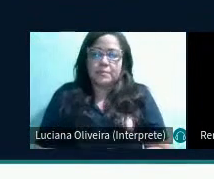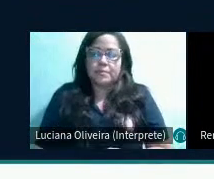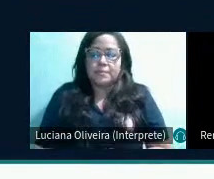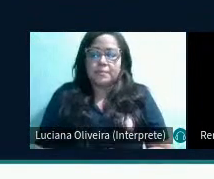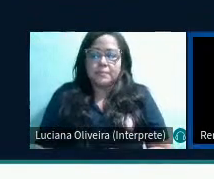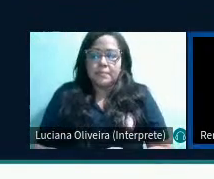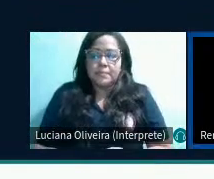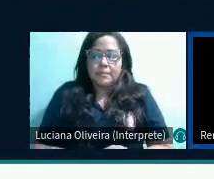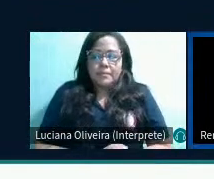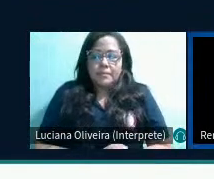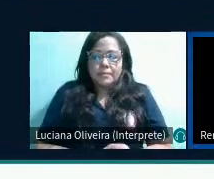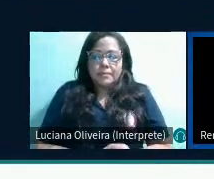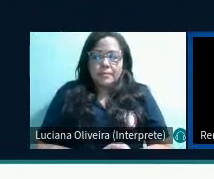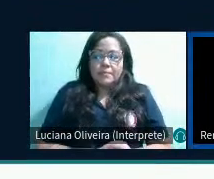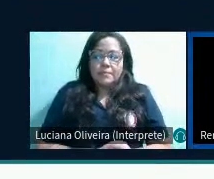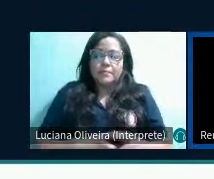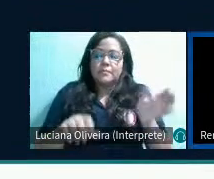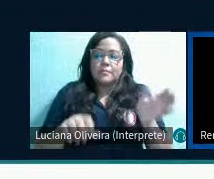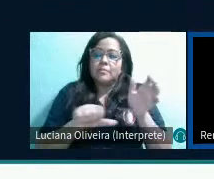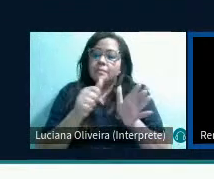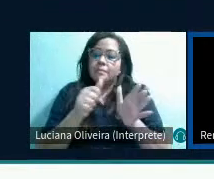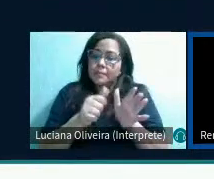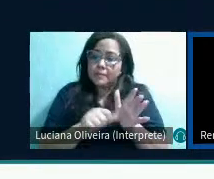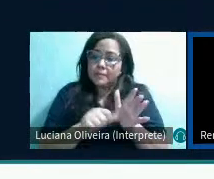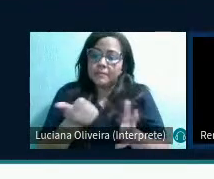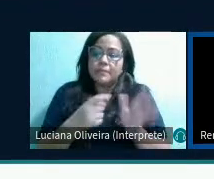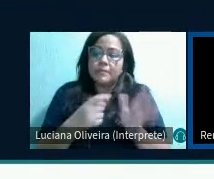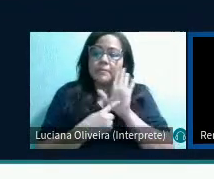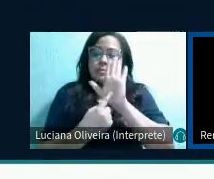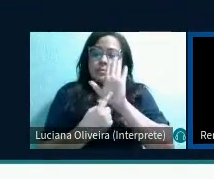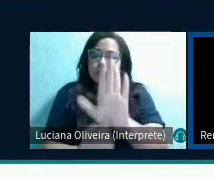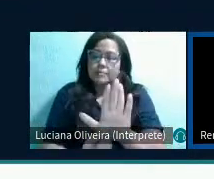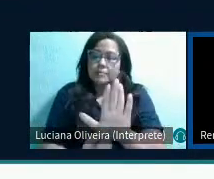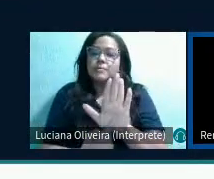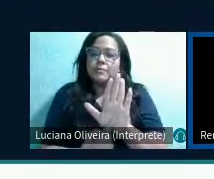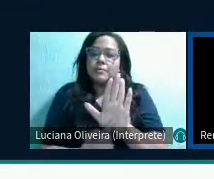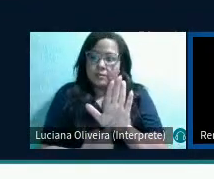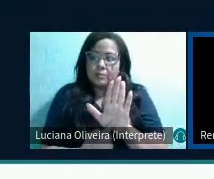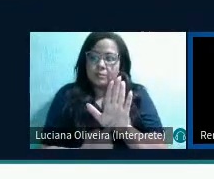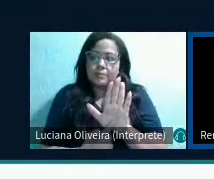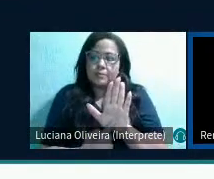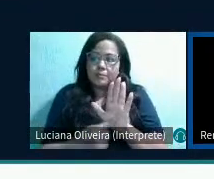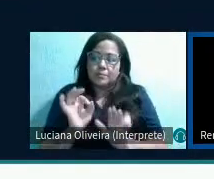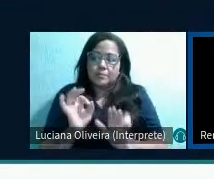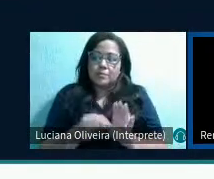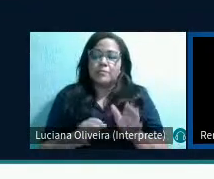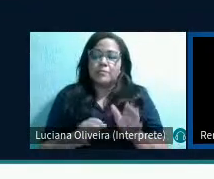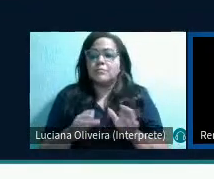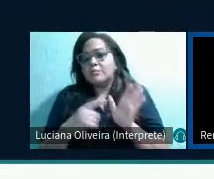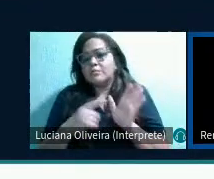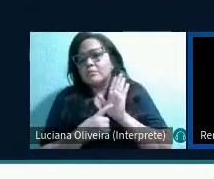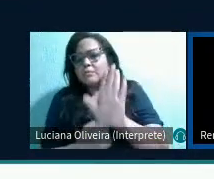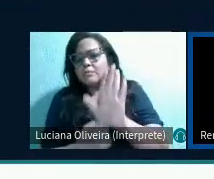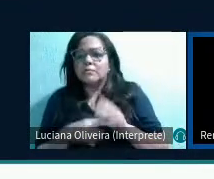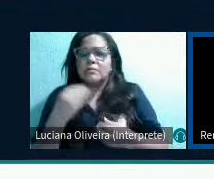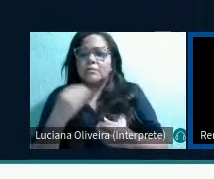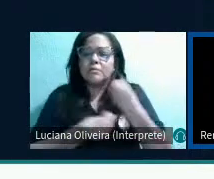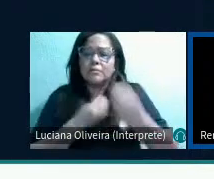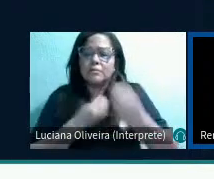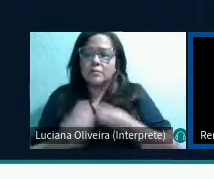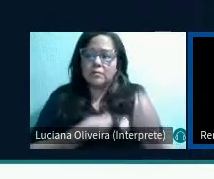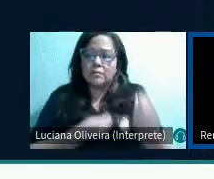A primeira etapa é a apresentação. Nessa apresentação, a OBR pede que você crie um